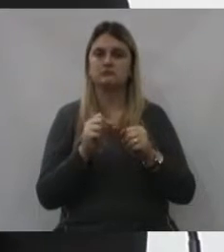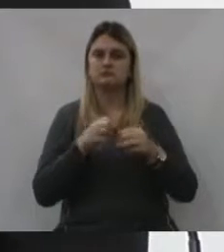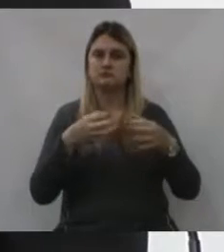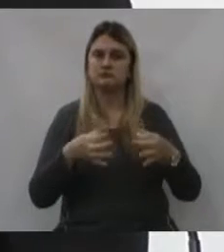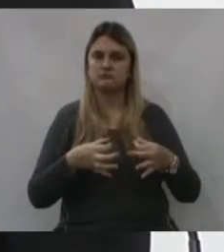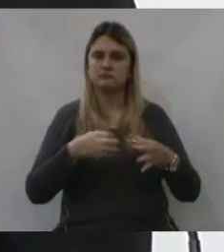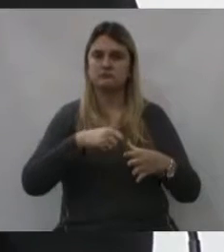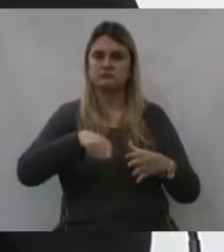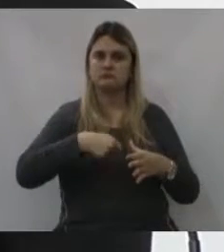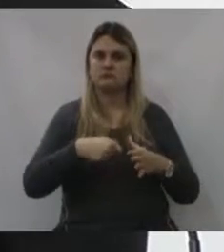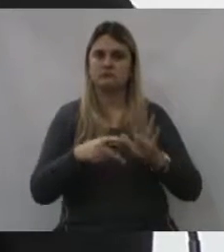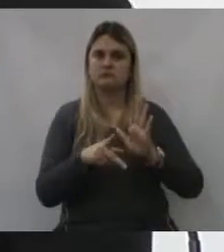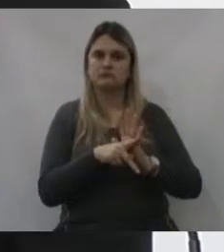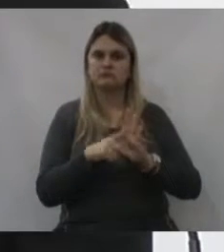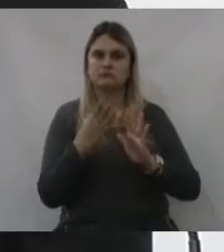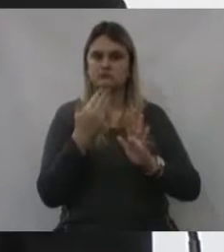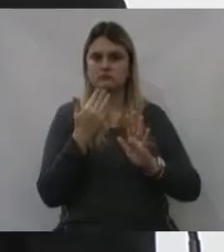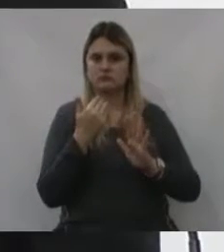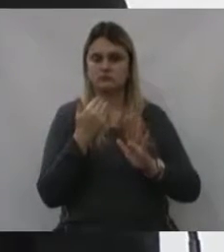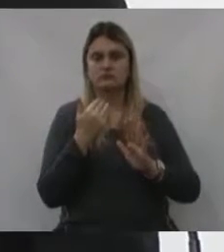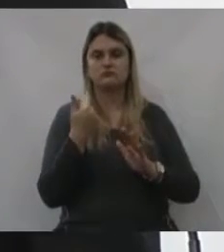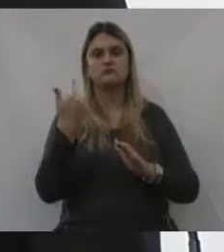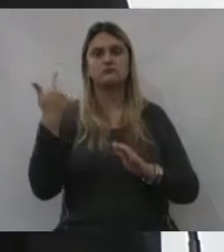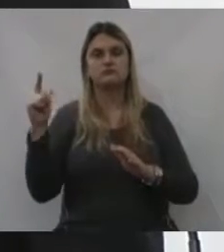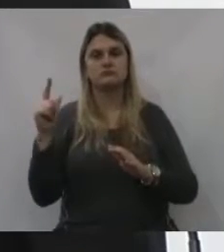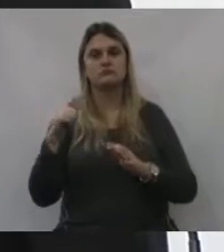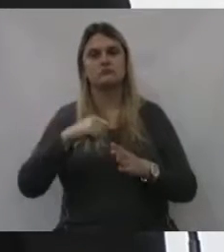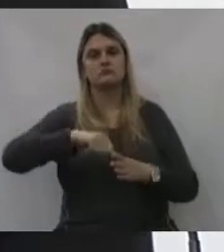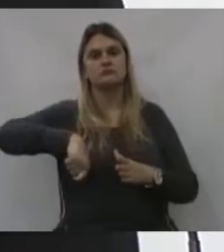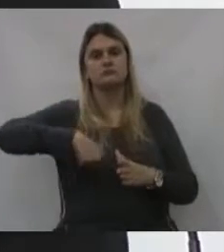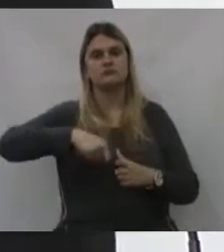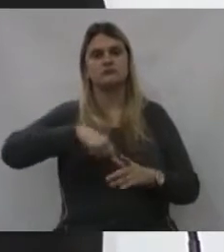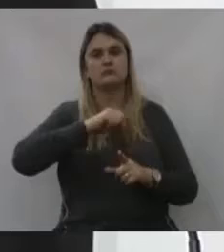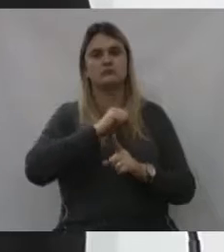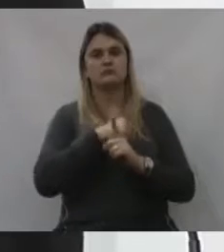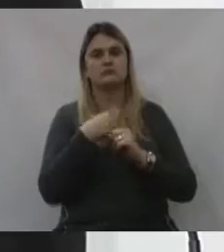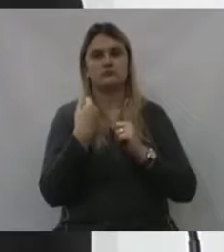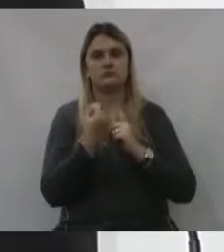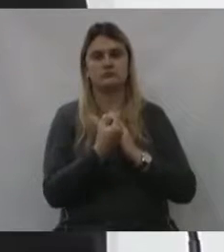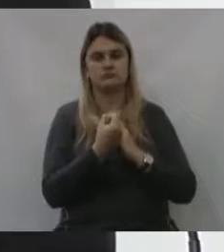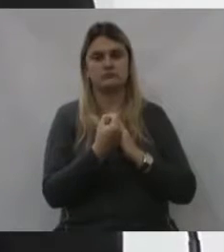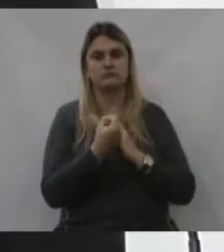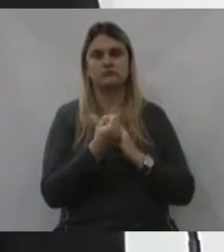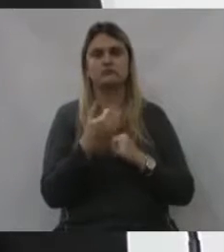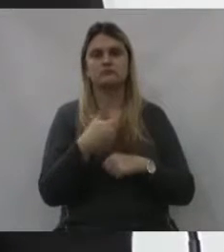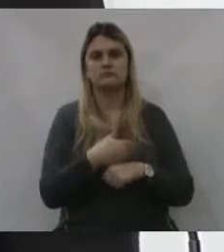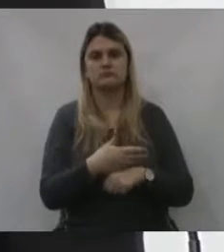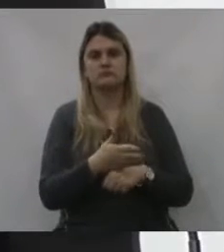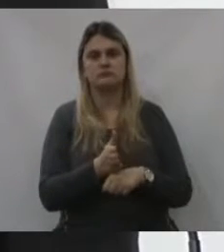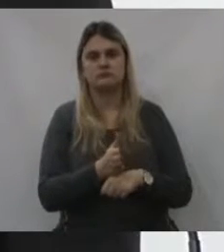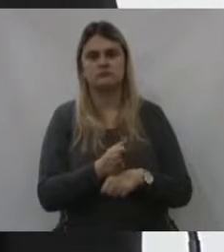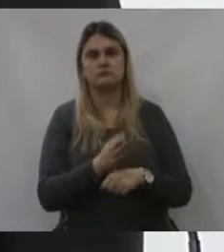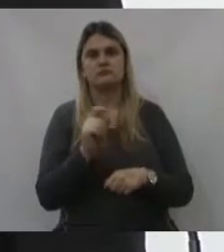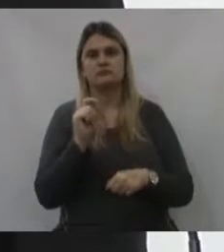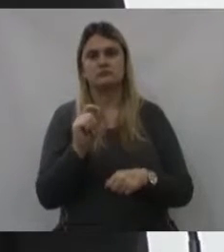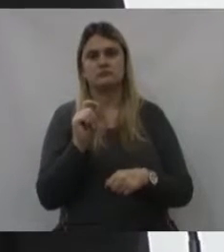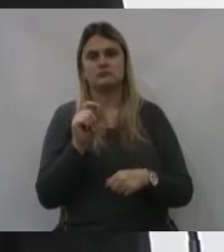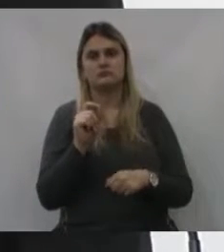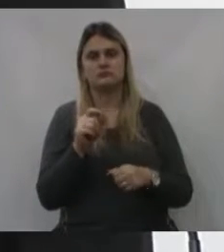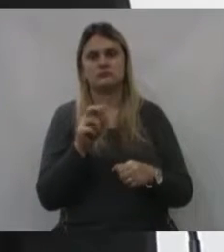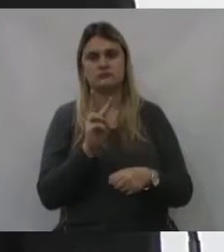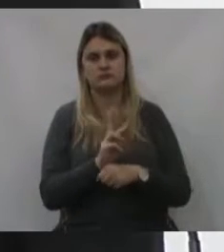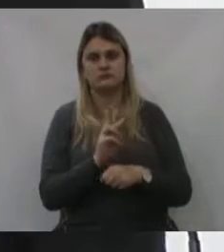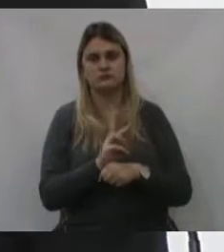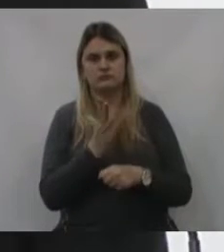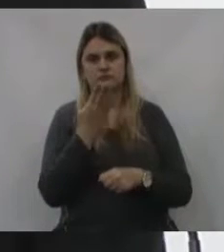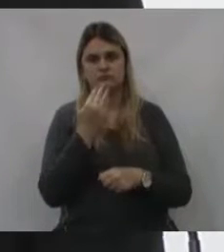a ser processado num único local. A outra vantagem da cozinha social, que seria além da